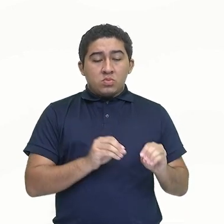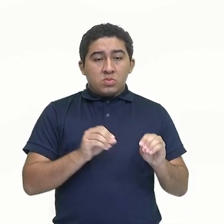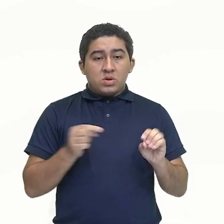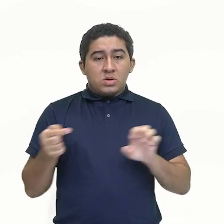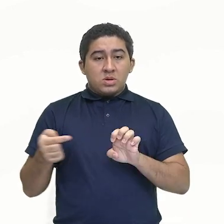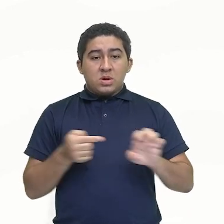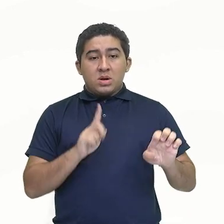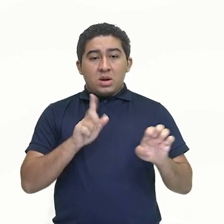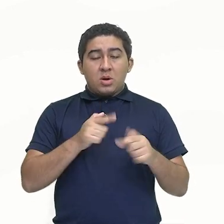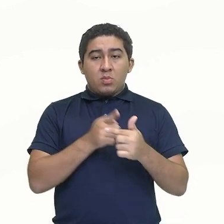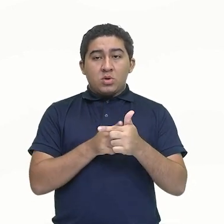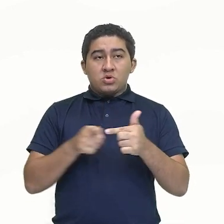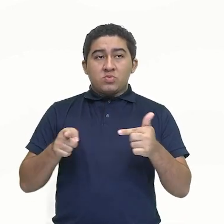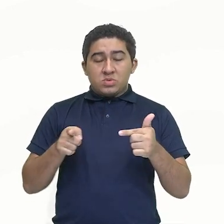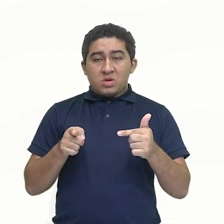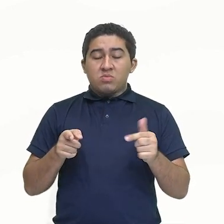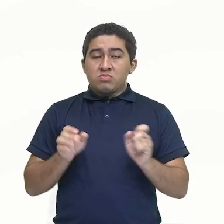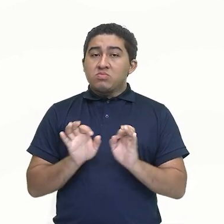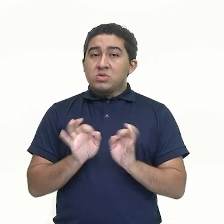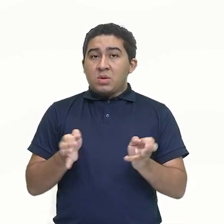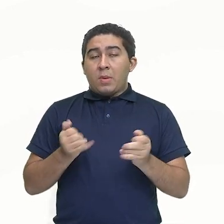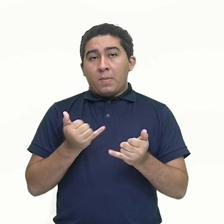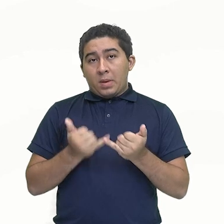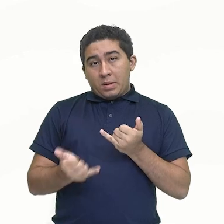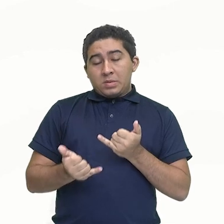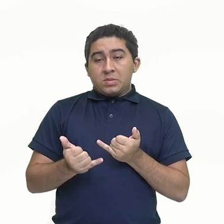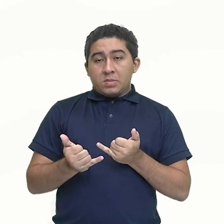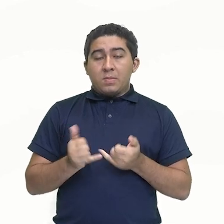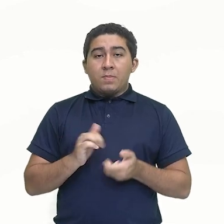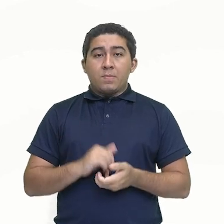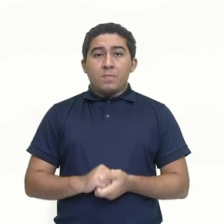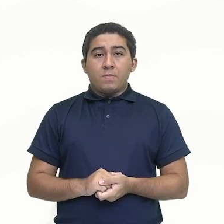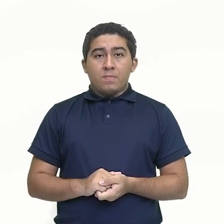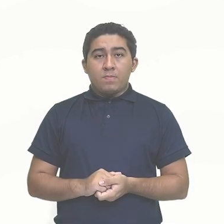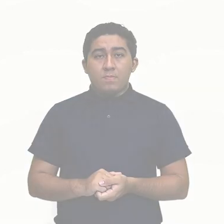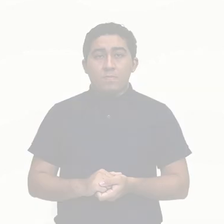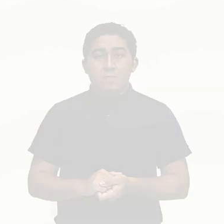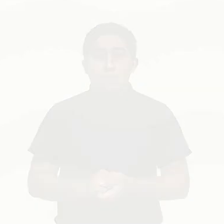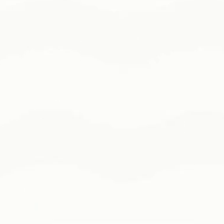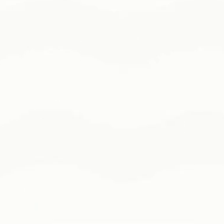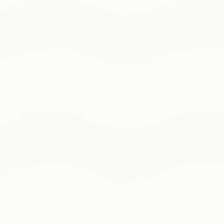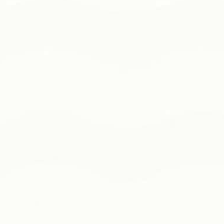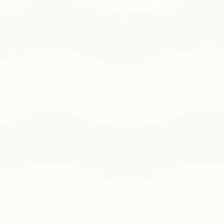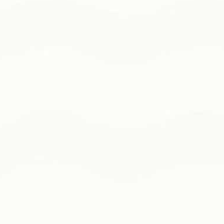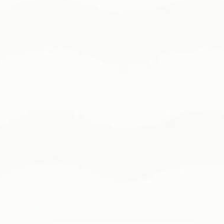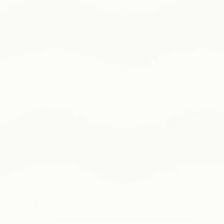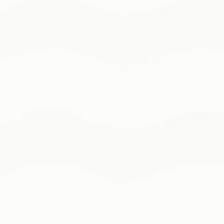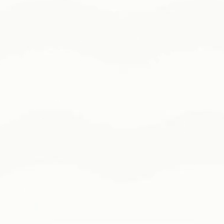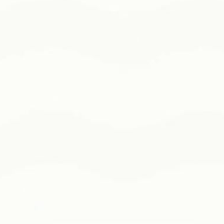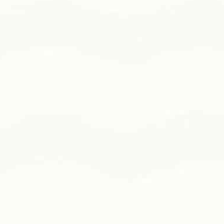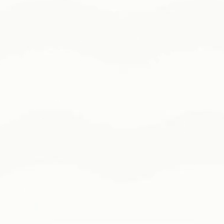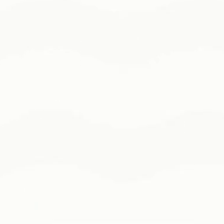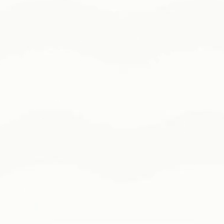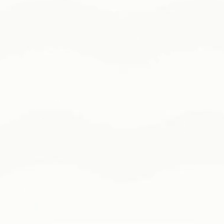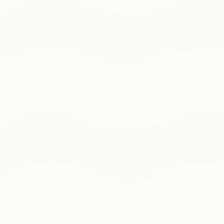esquerda, então eu faço uma divisão por 10. É bem parecido o que vai funcionar agora. com o metro quadrado, tá? Só